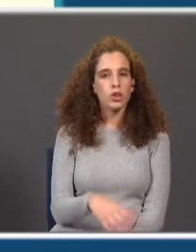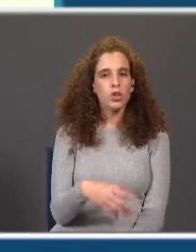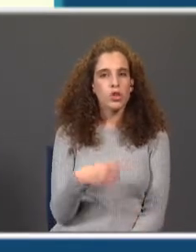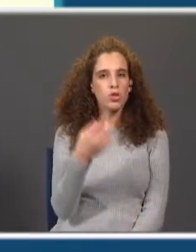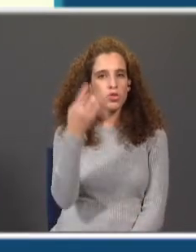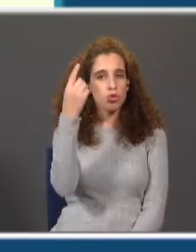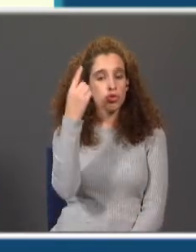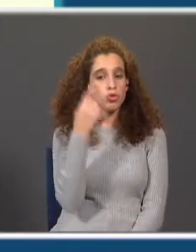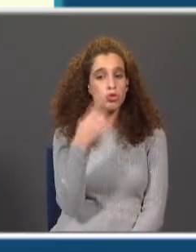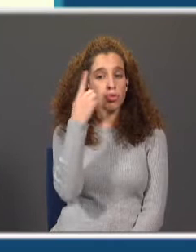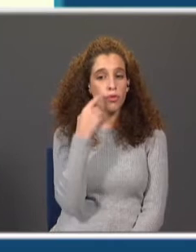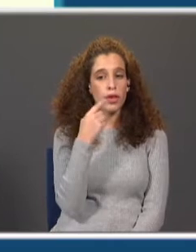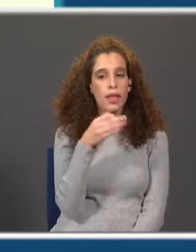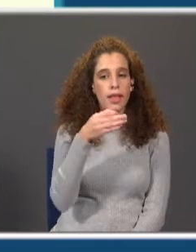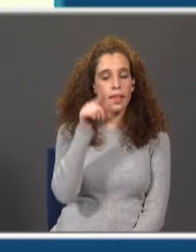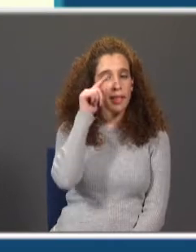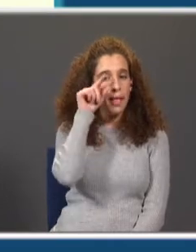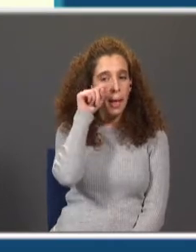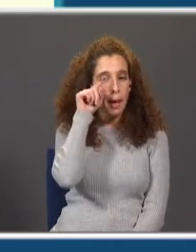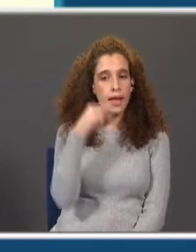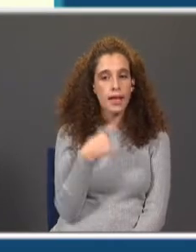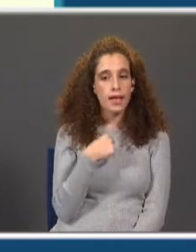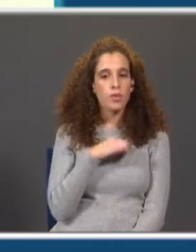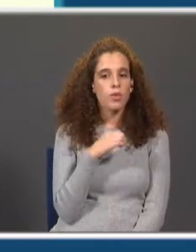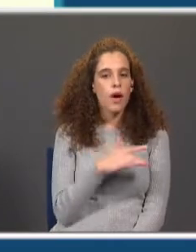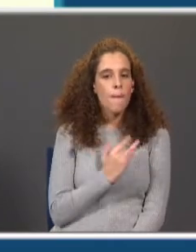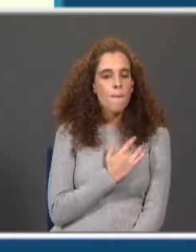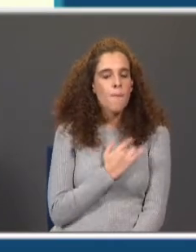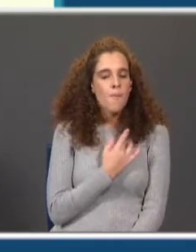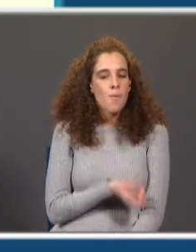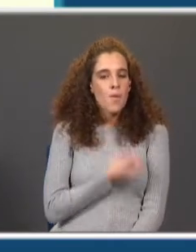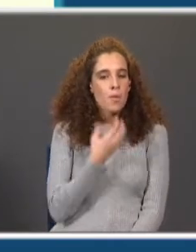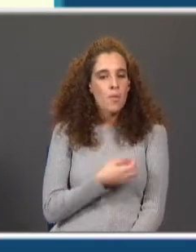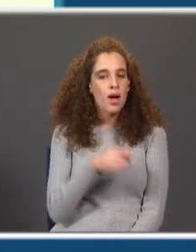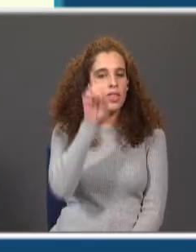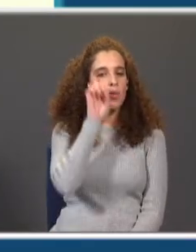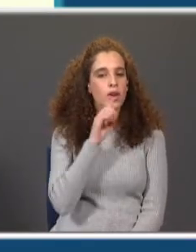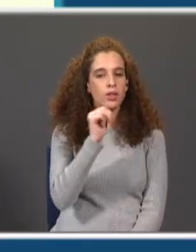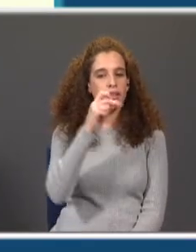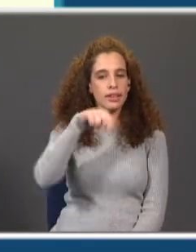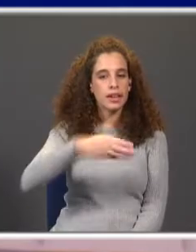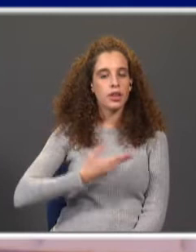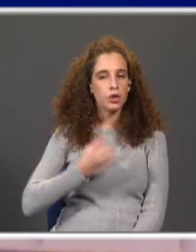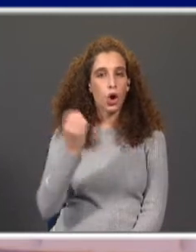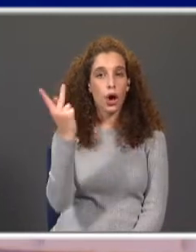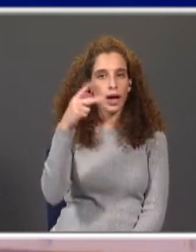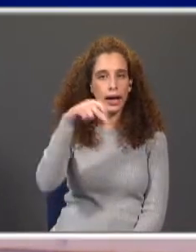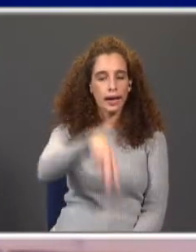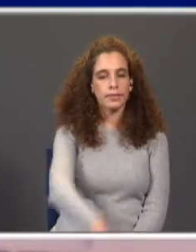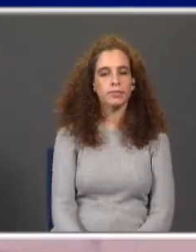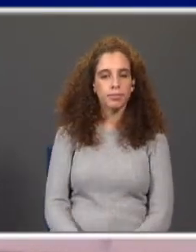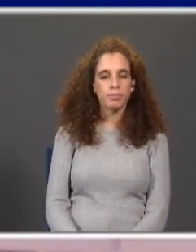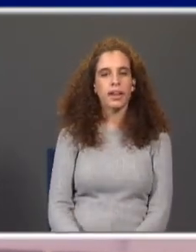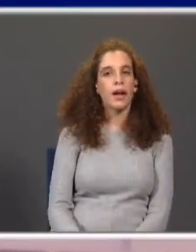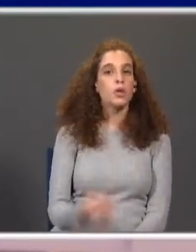eu, morto de amores pela mulher do Sandoca. Já começamos a conhecer um bocadinho de António Lobo Antunes e a perceber que